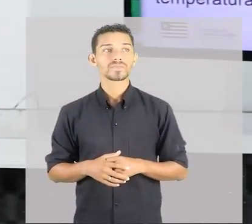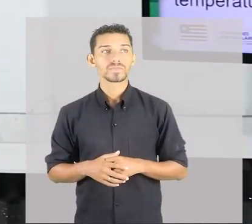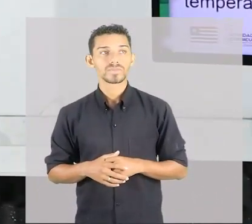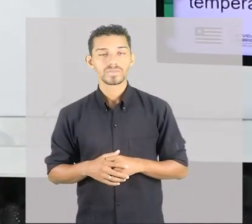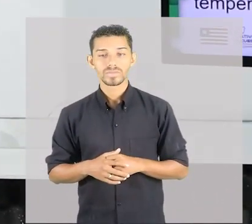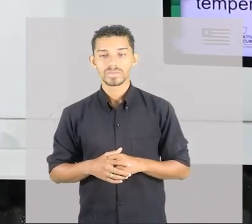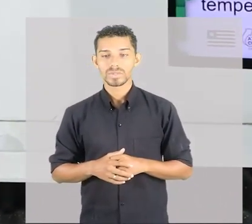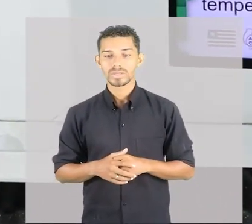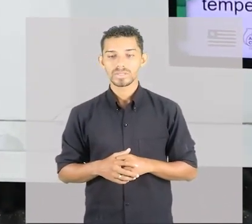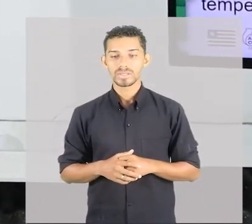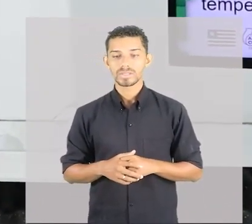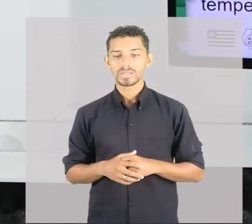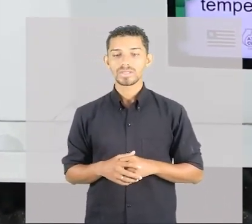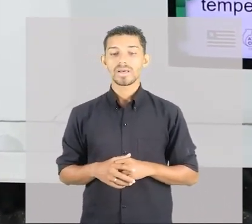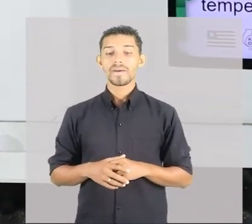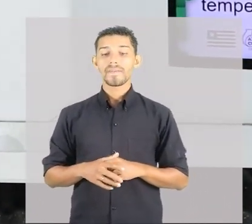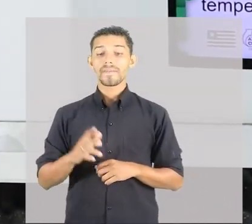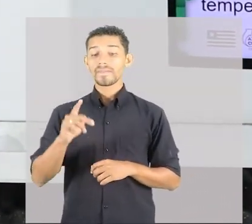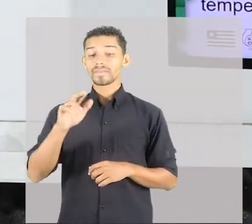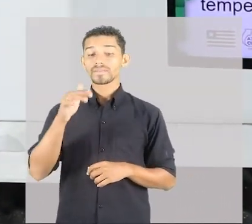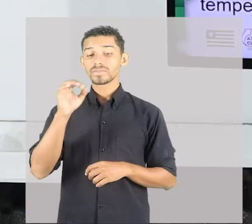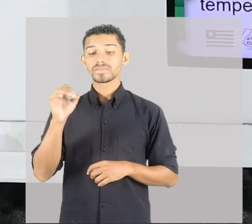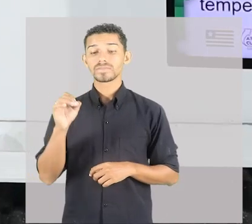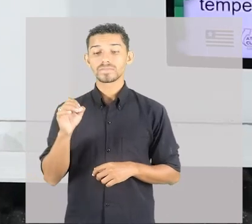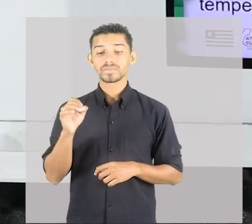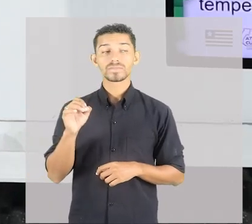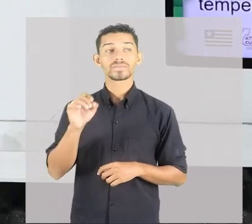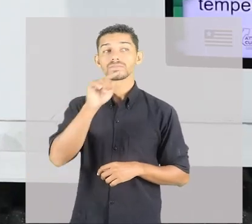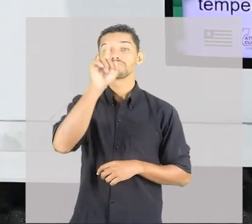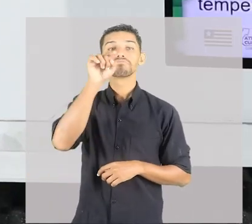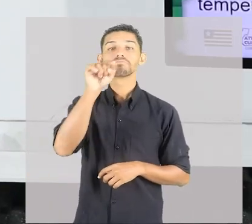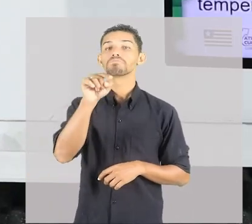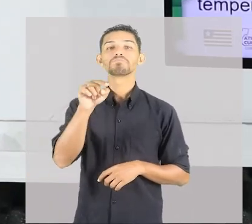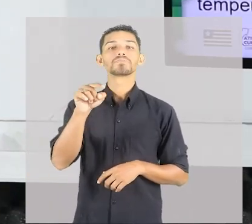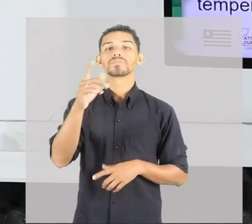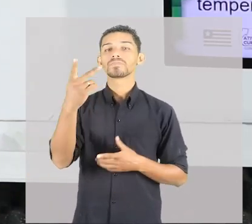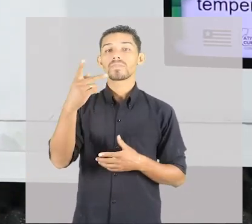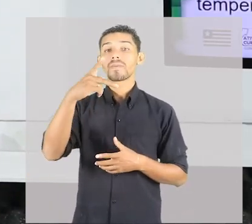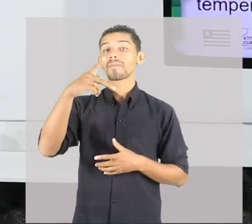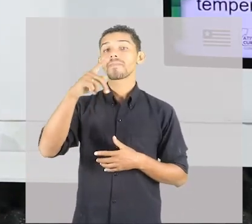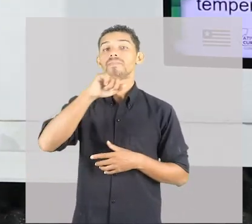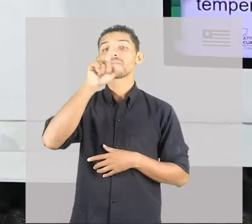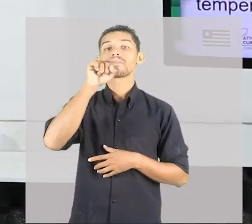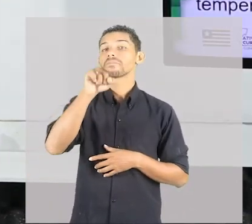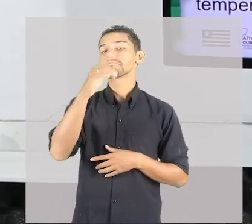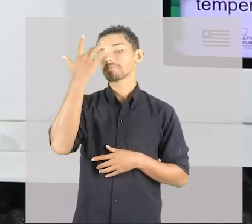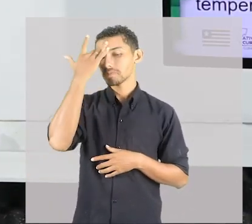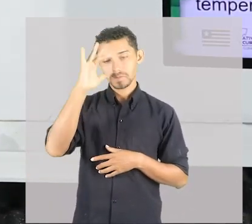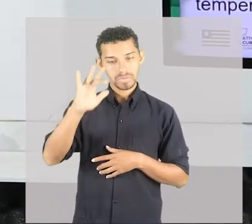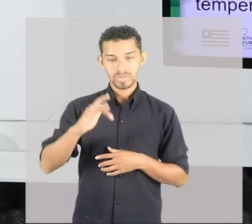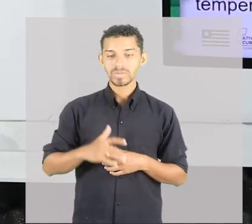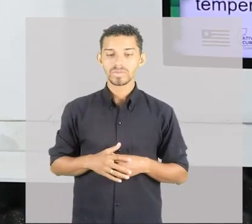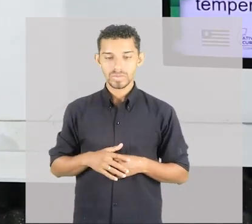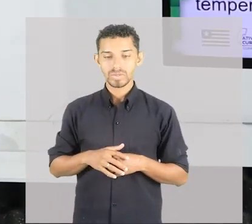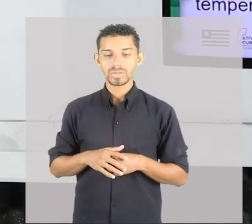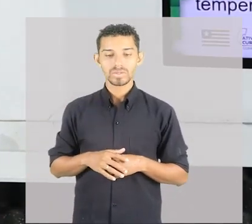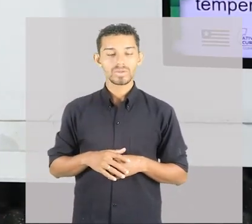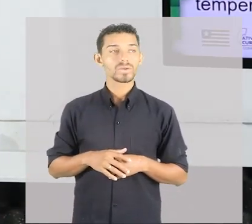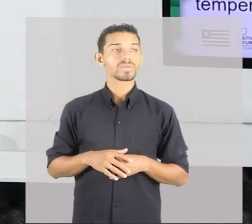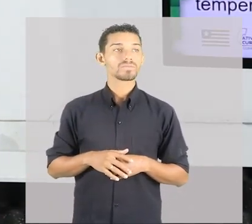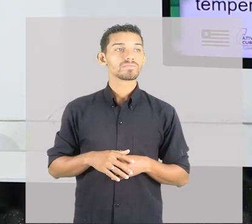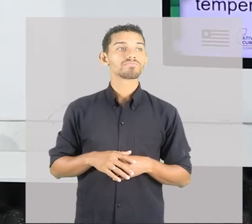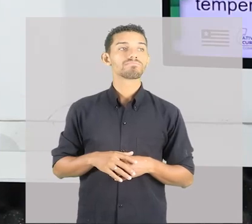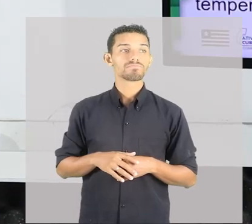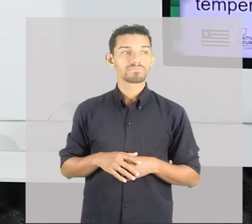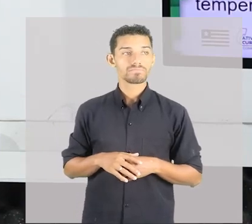igual pressão final é o que ele tá doido para mim saber pela temperatura final ó